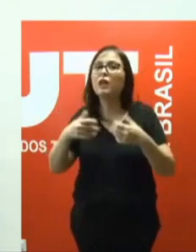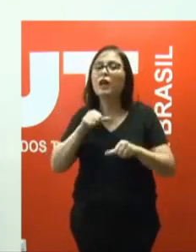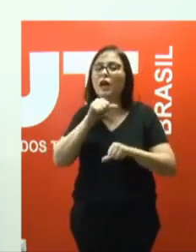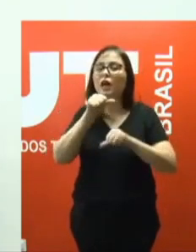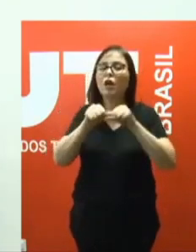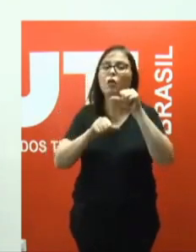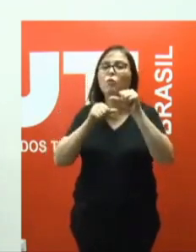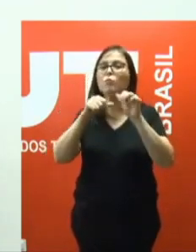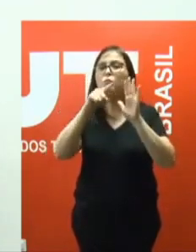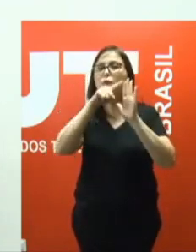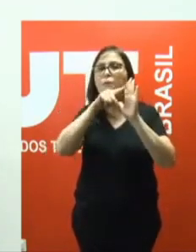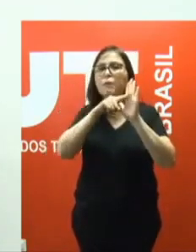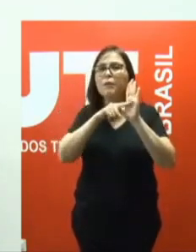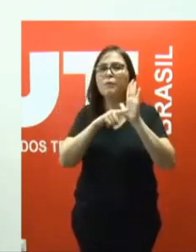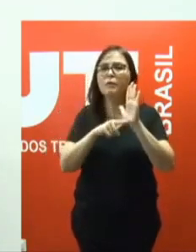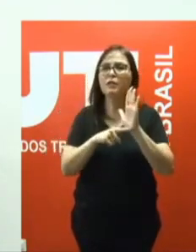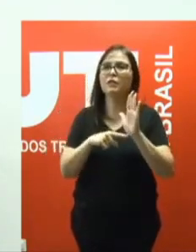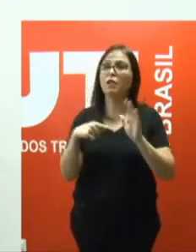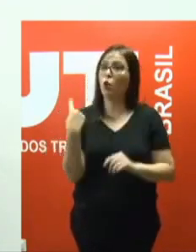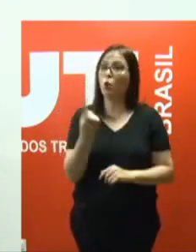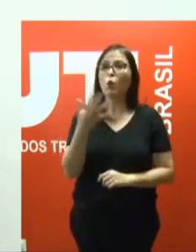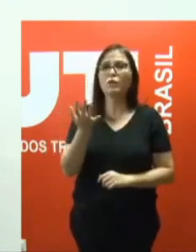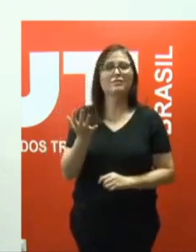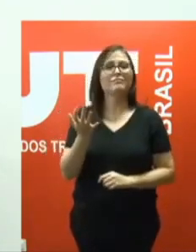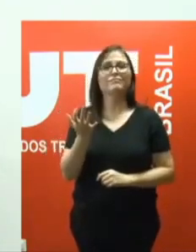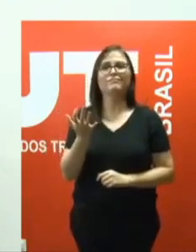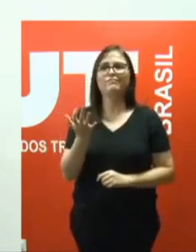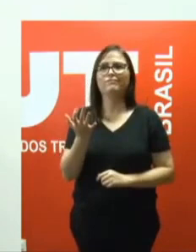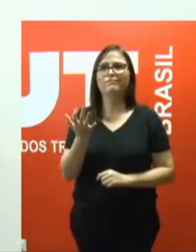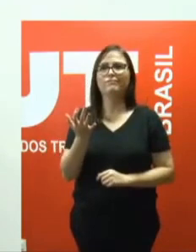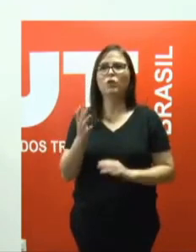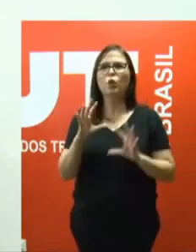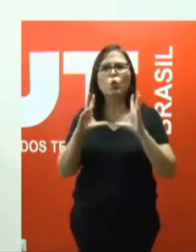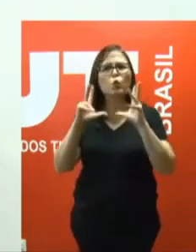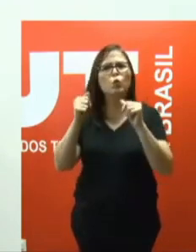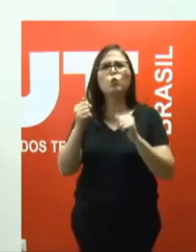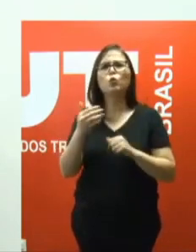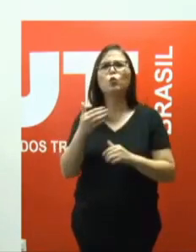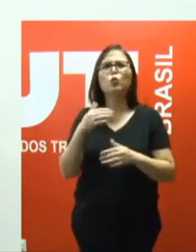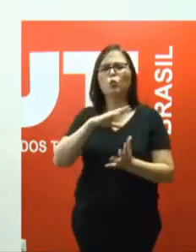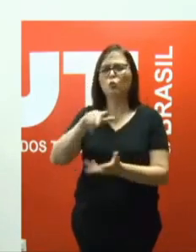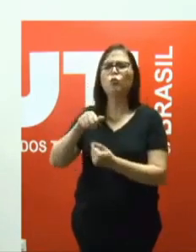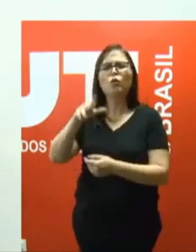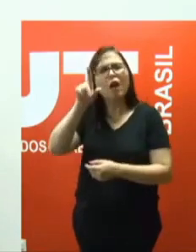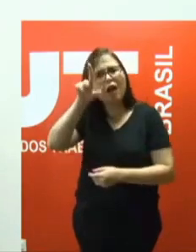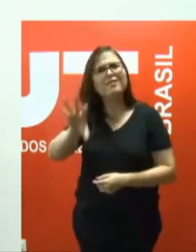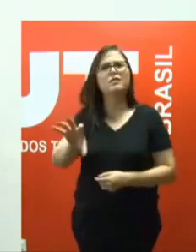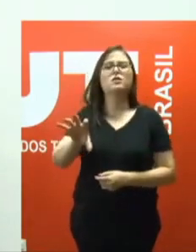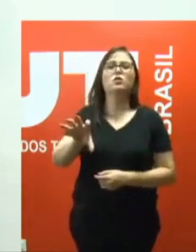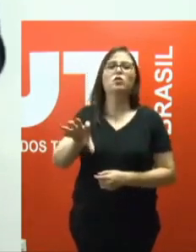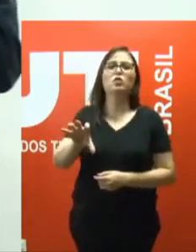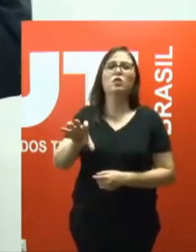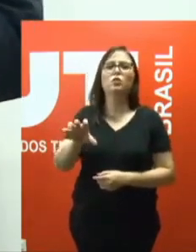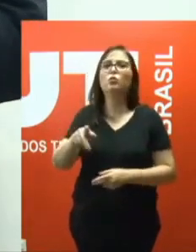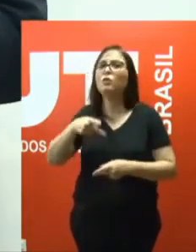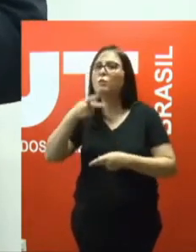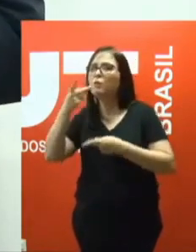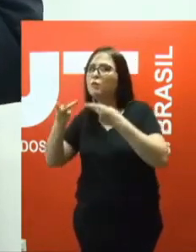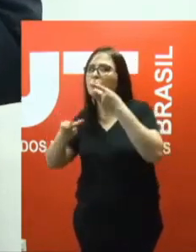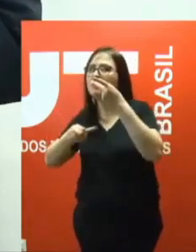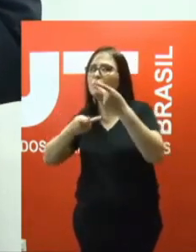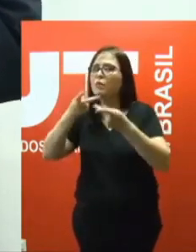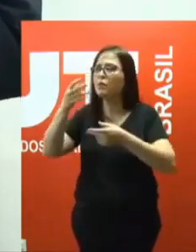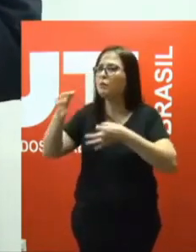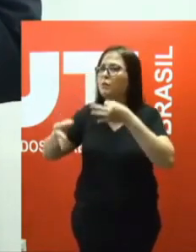gente quer mudar. Tudo no mundo, ou seja, acontece com a construção de narrativa. Se você acertar na